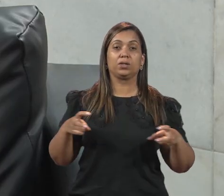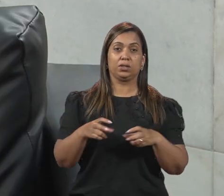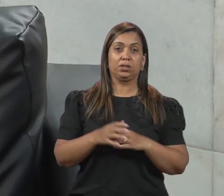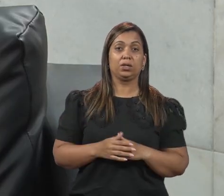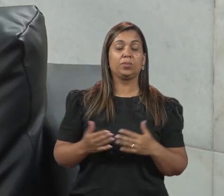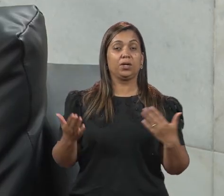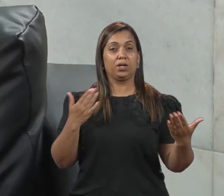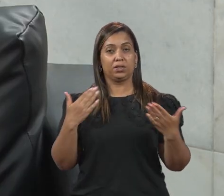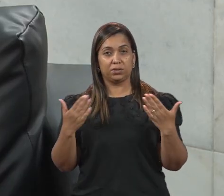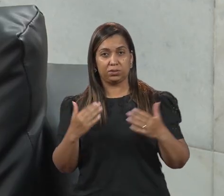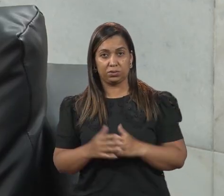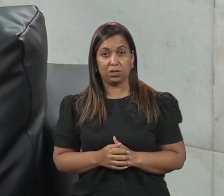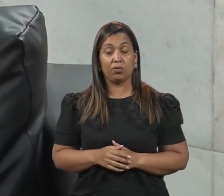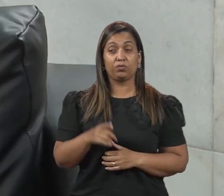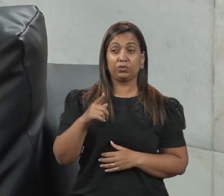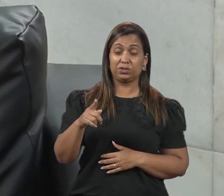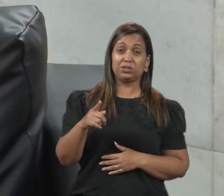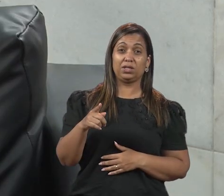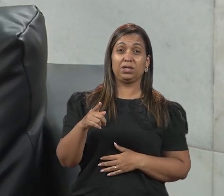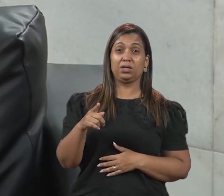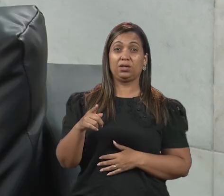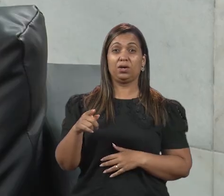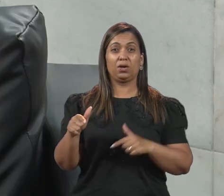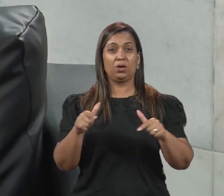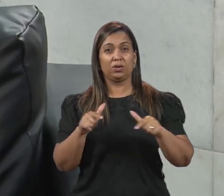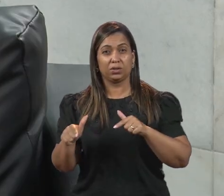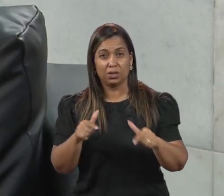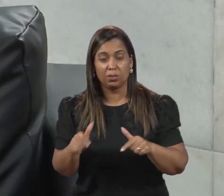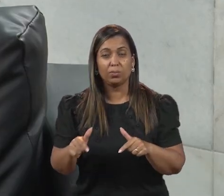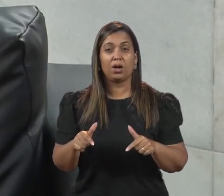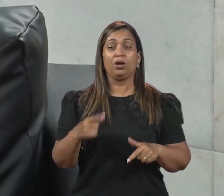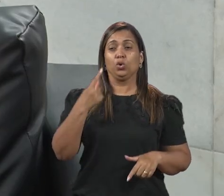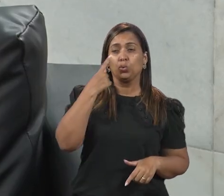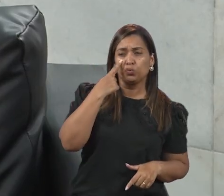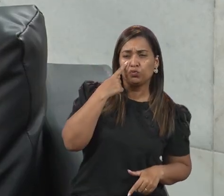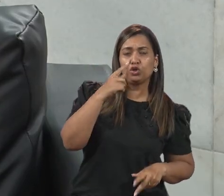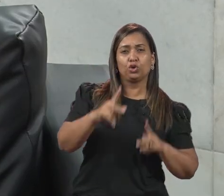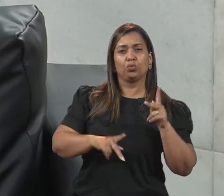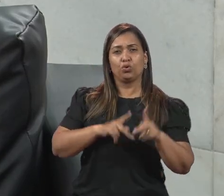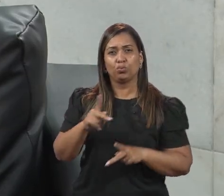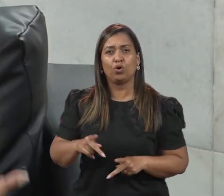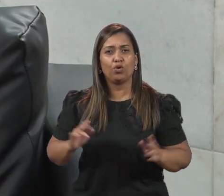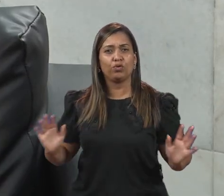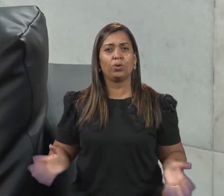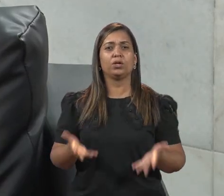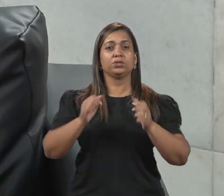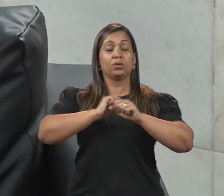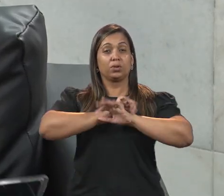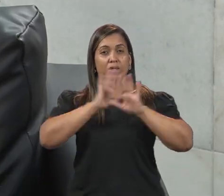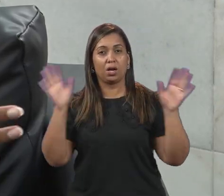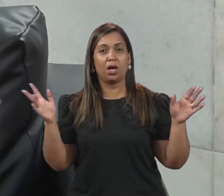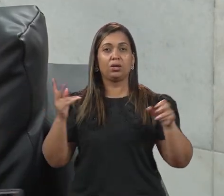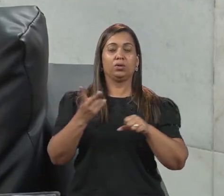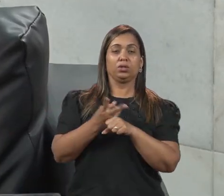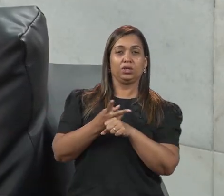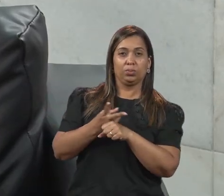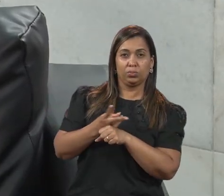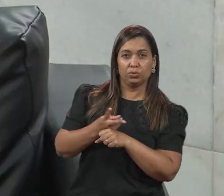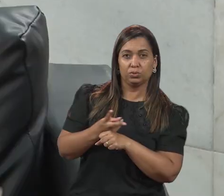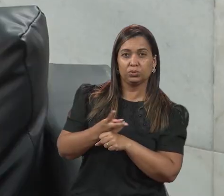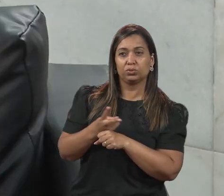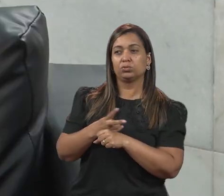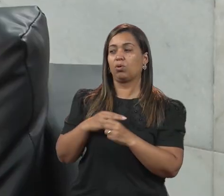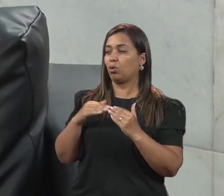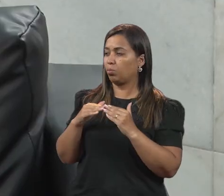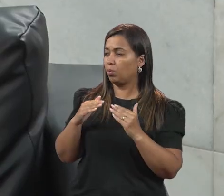nessa discussão? O senhor acredita que foi um trabalho que ouviu a população, que promoveu esclarecimento, que buscou o